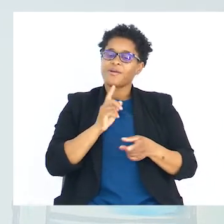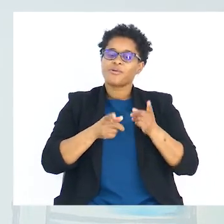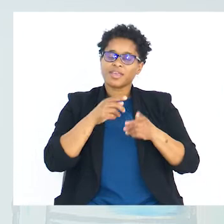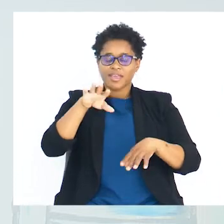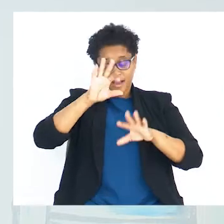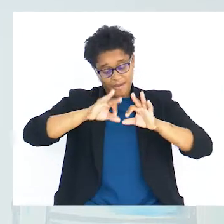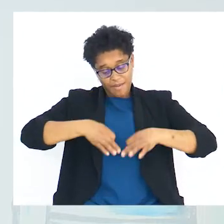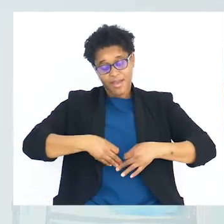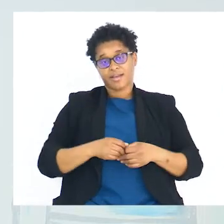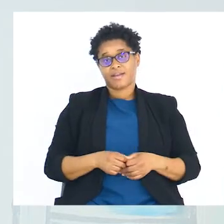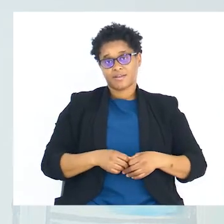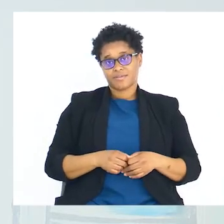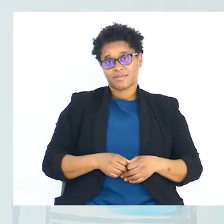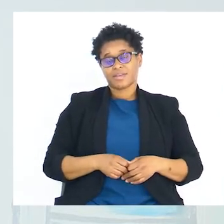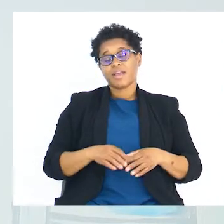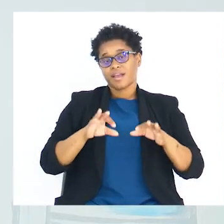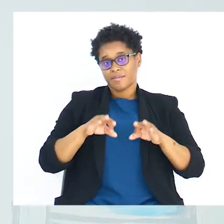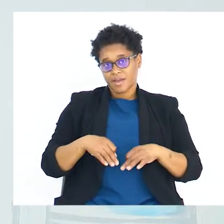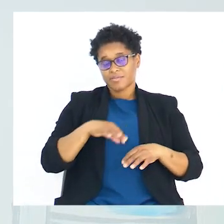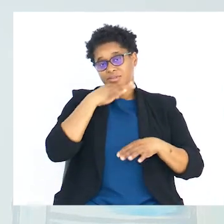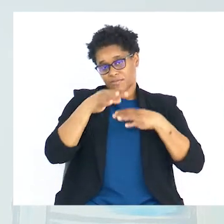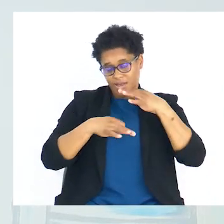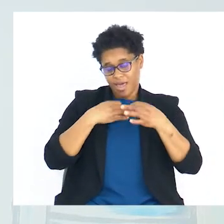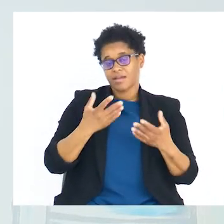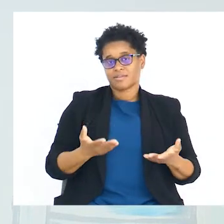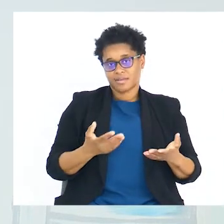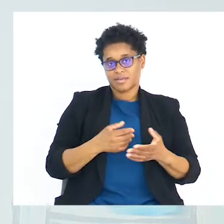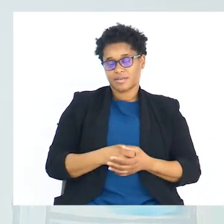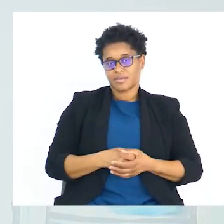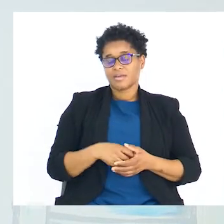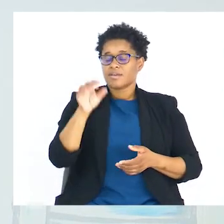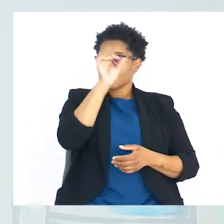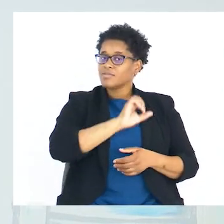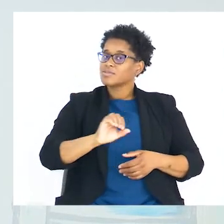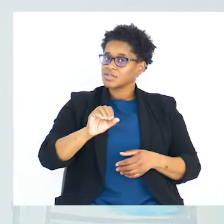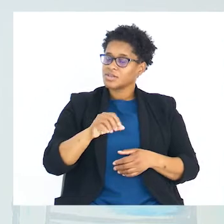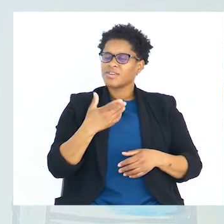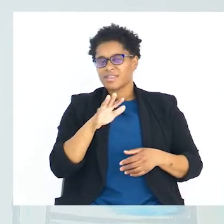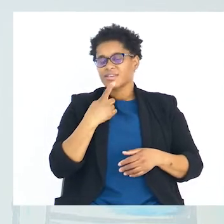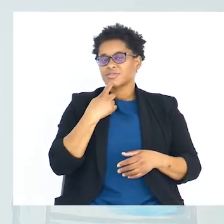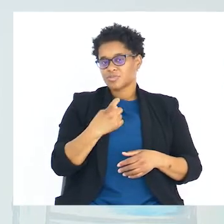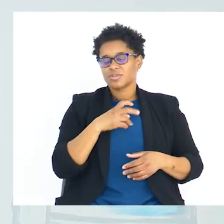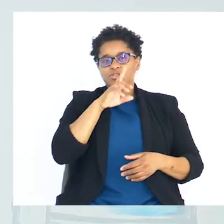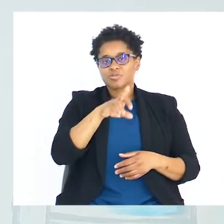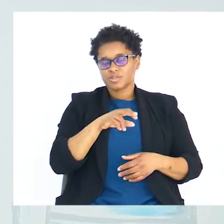que acabamos de falar, não é? Vocês vão tentar responder,